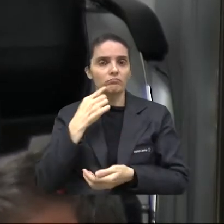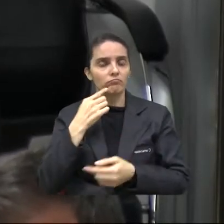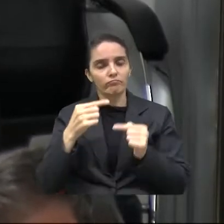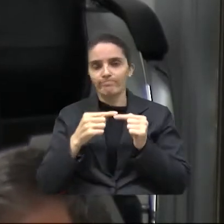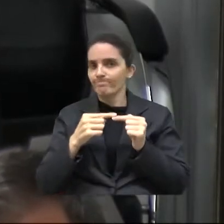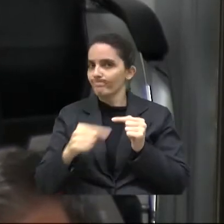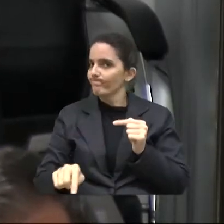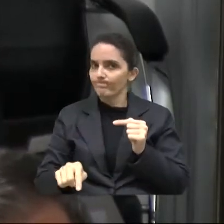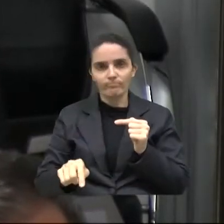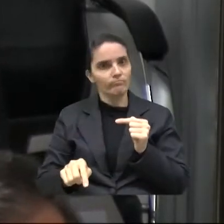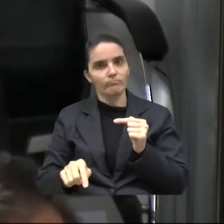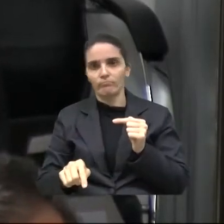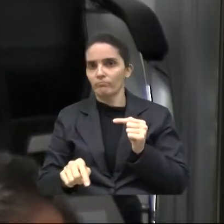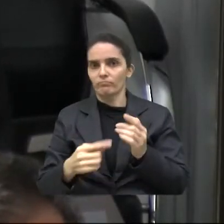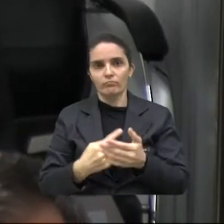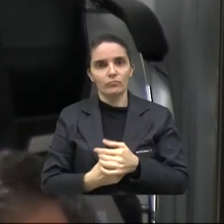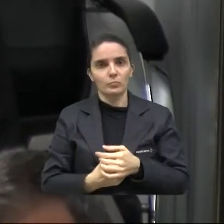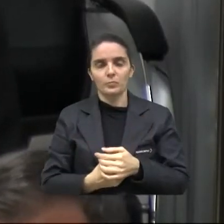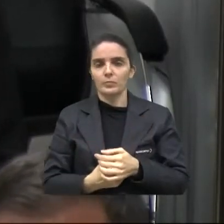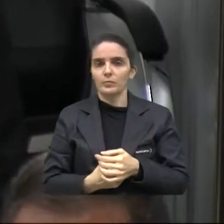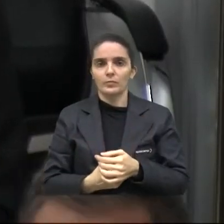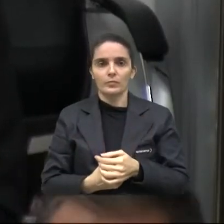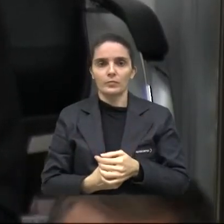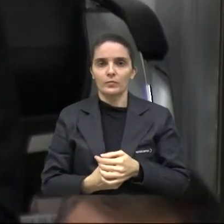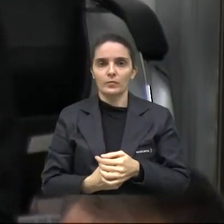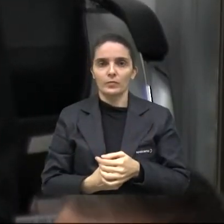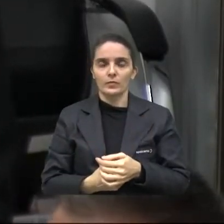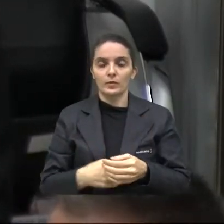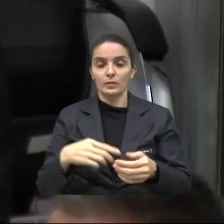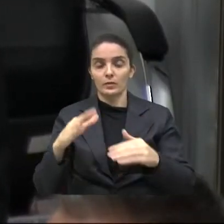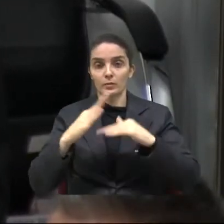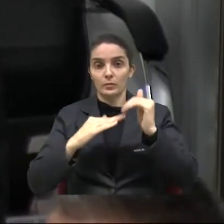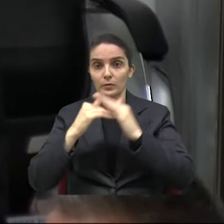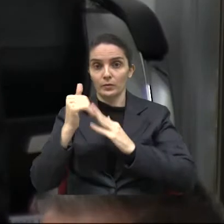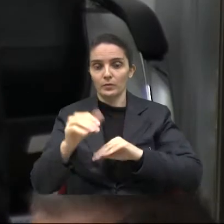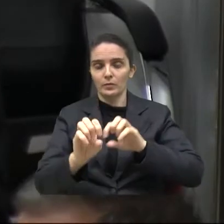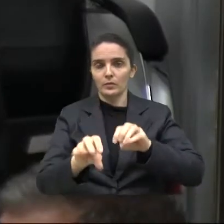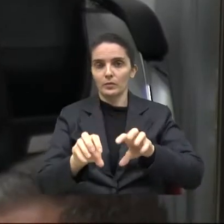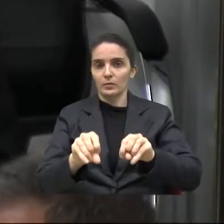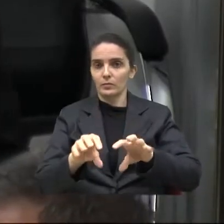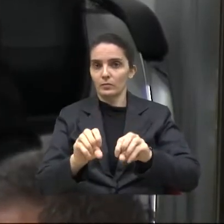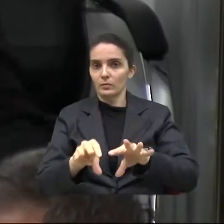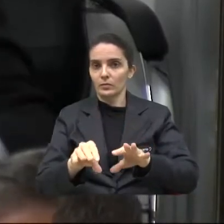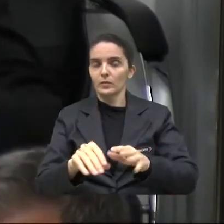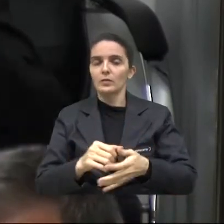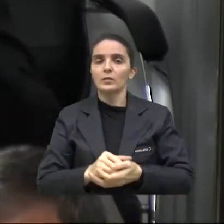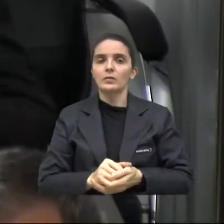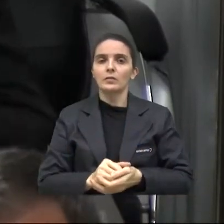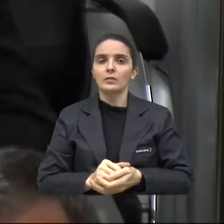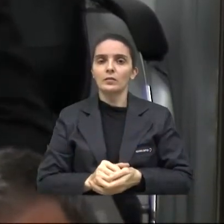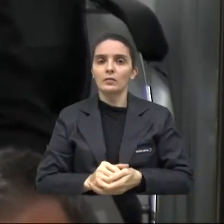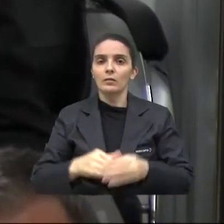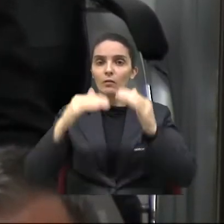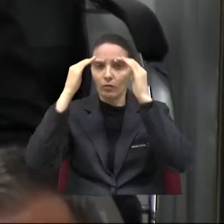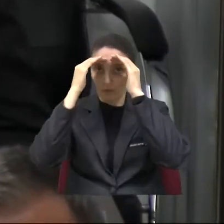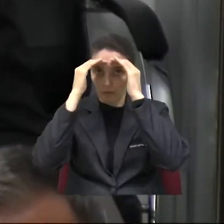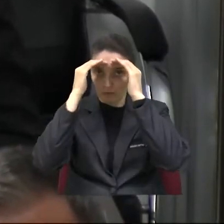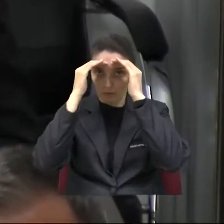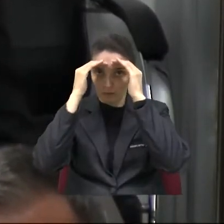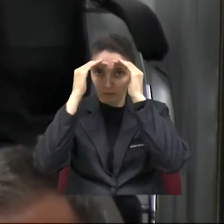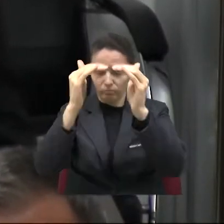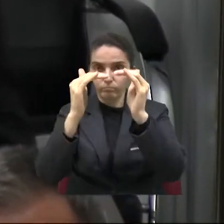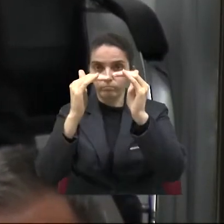concordo, os profissionais de educação, no artigo 58 diz assim, os profissionais de educação têm o dever